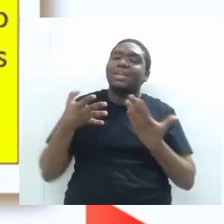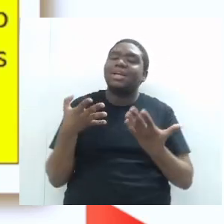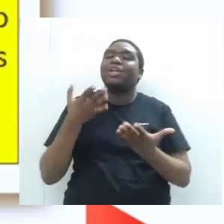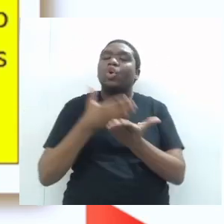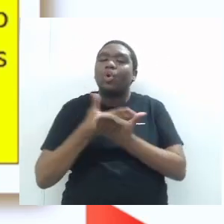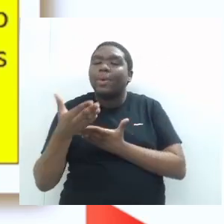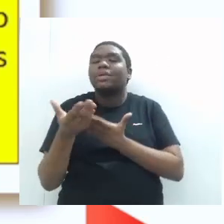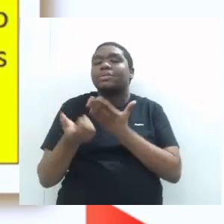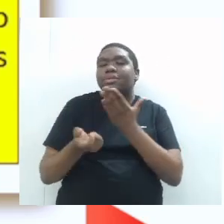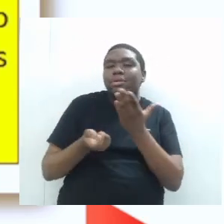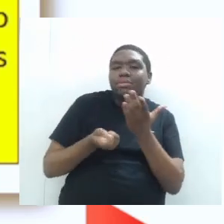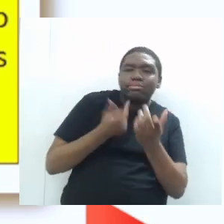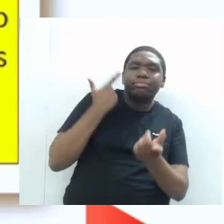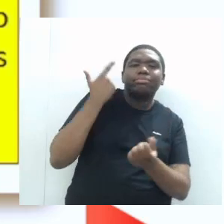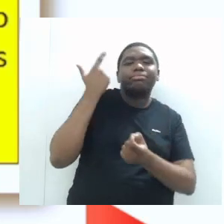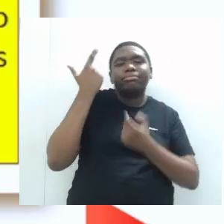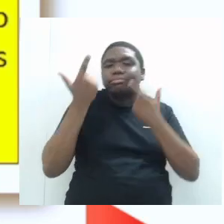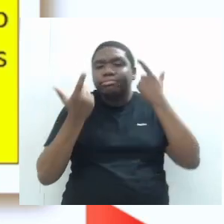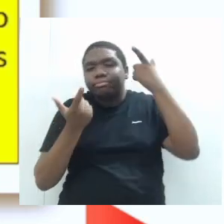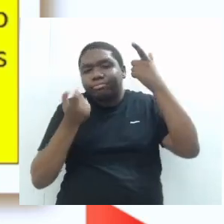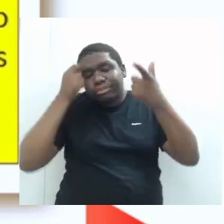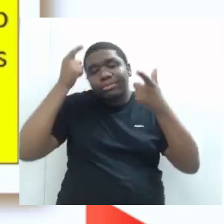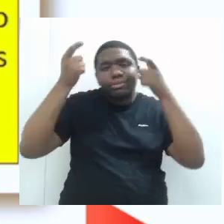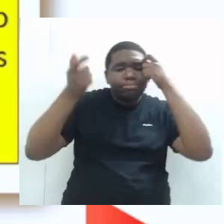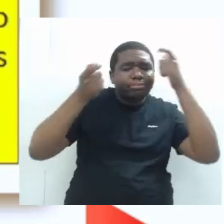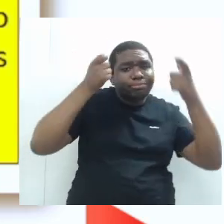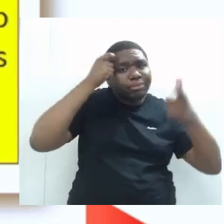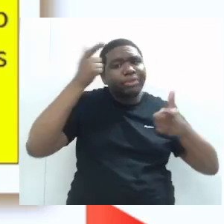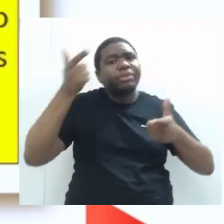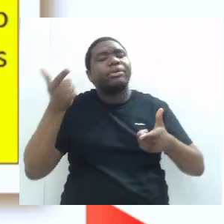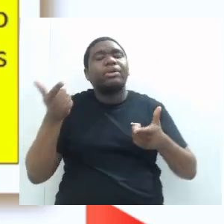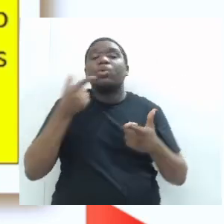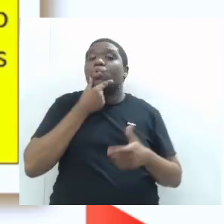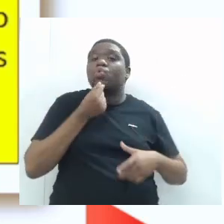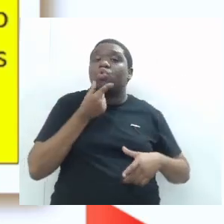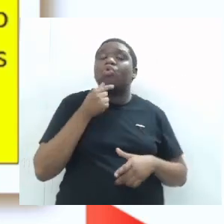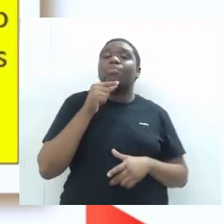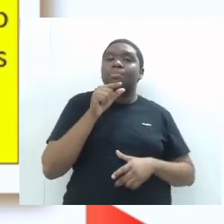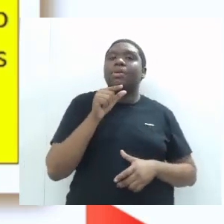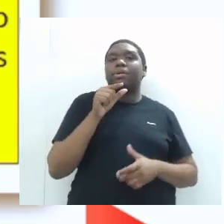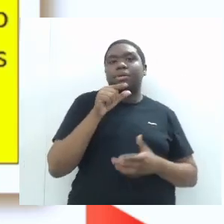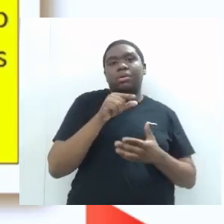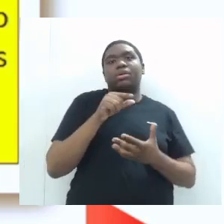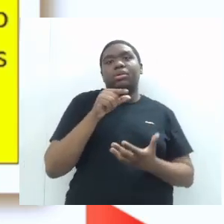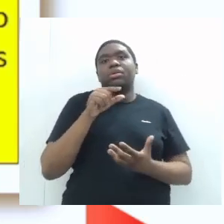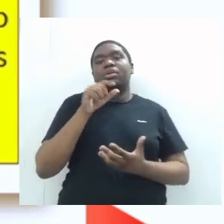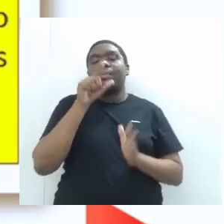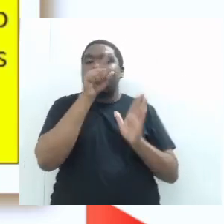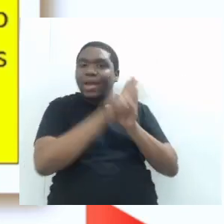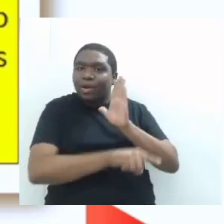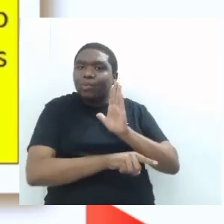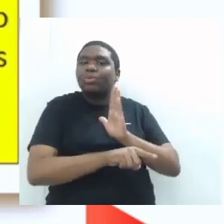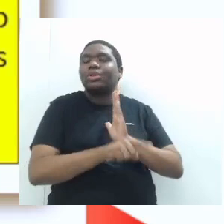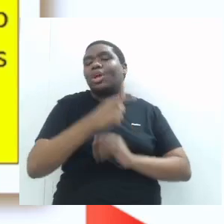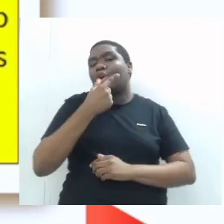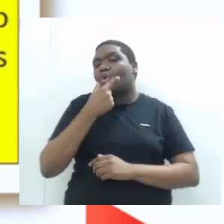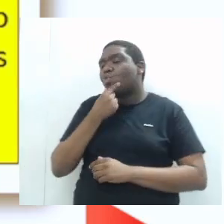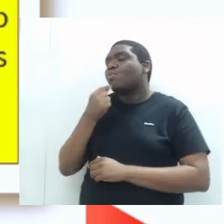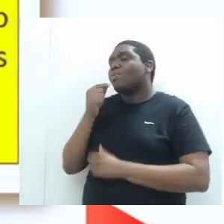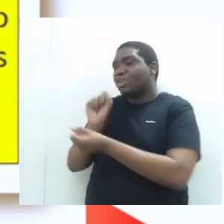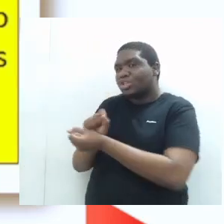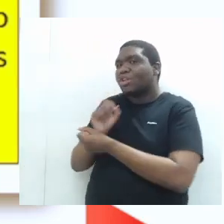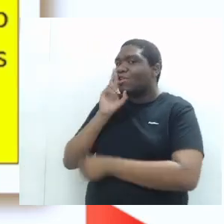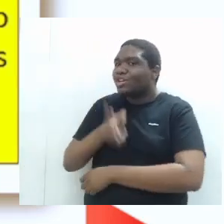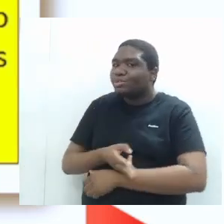surgindo no espírito do escravo à medida que Sócrates vai fazendo as perguntas. Tudo isso eu